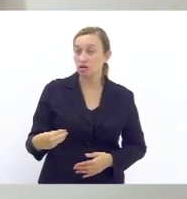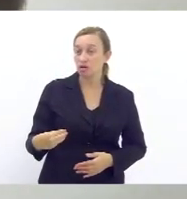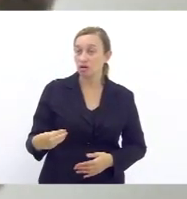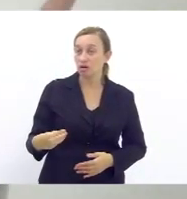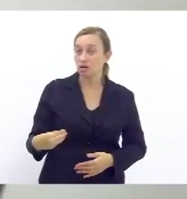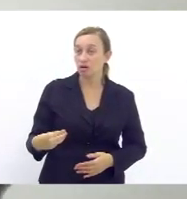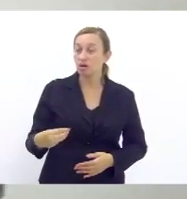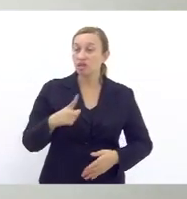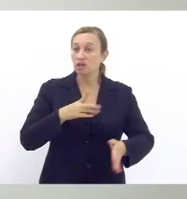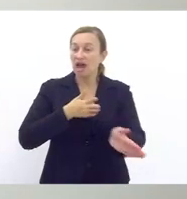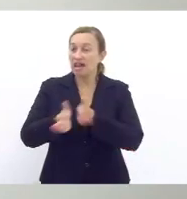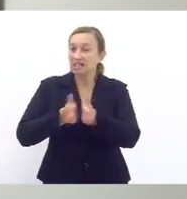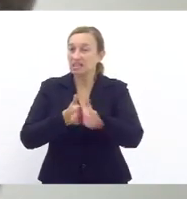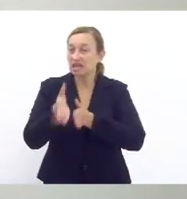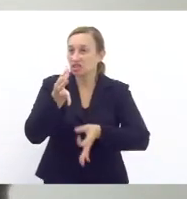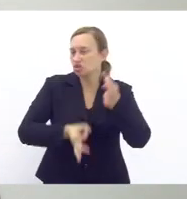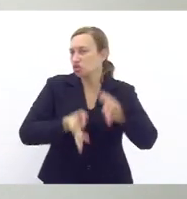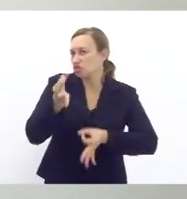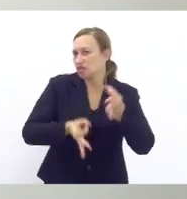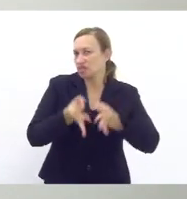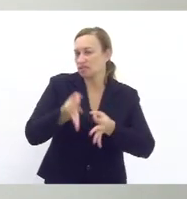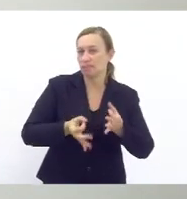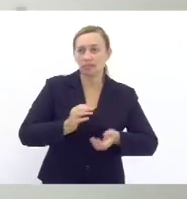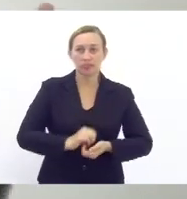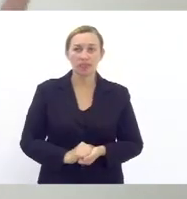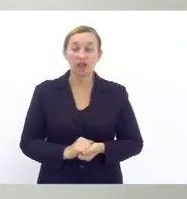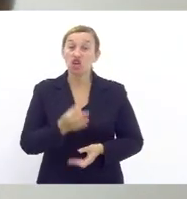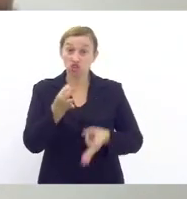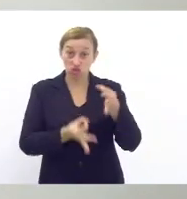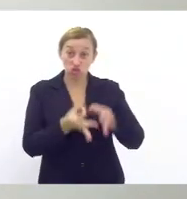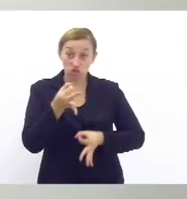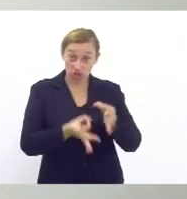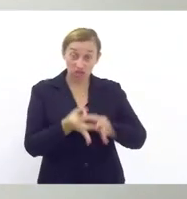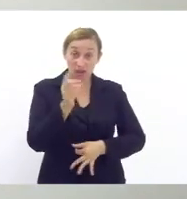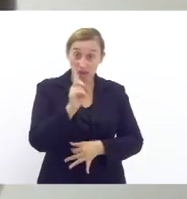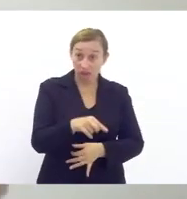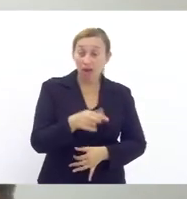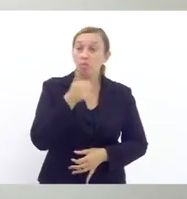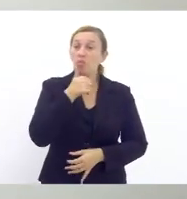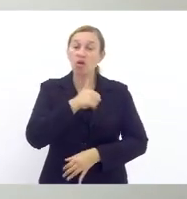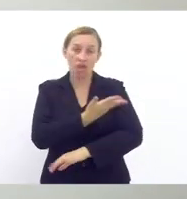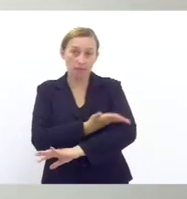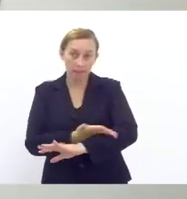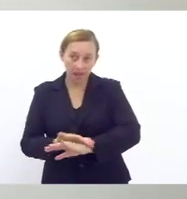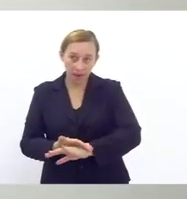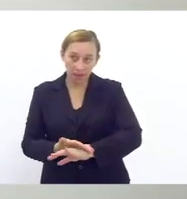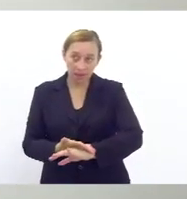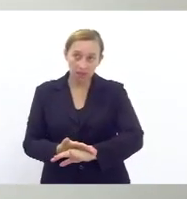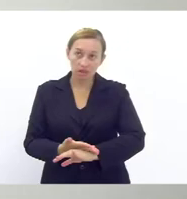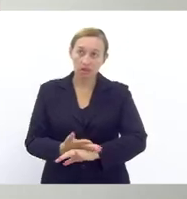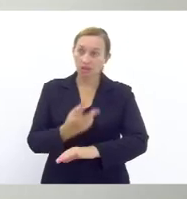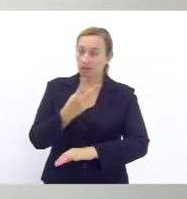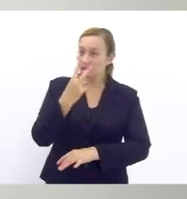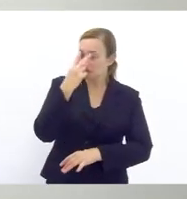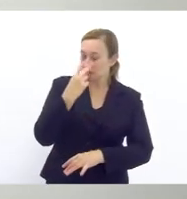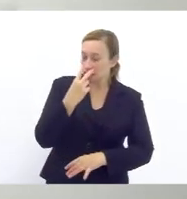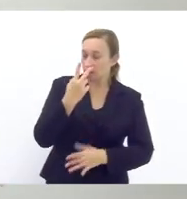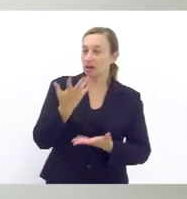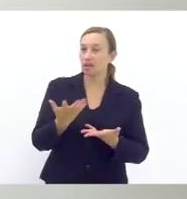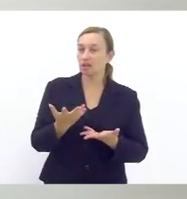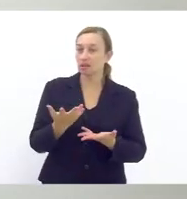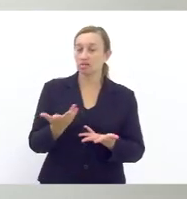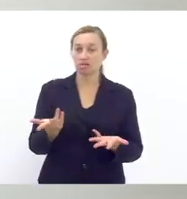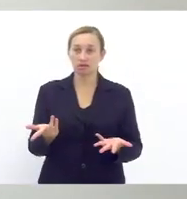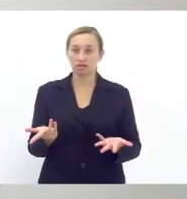ter acesso à justiça porque a gente não tá falando mais de Justiça justiça é essa mulher branca cega abstrata de